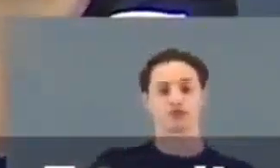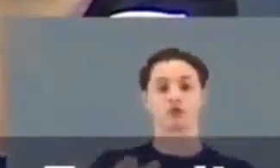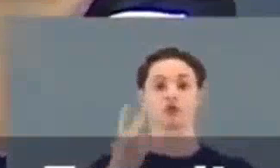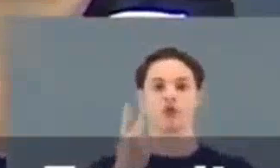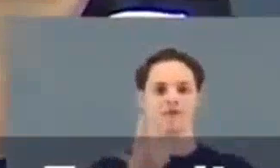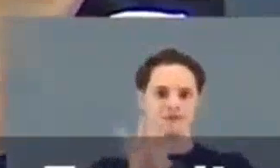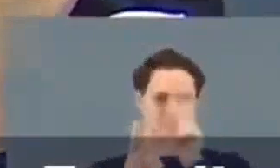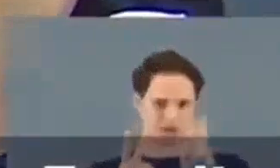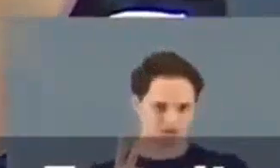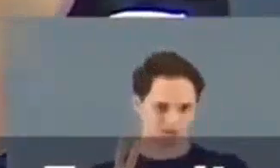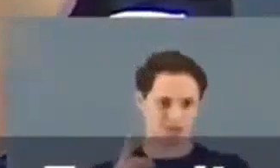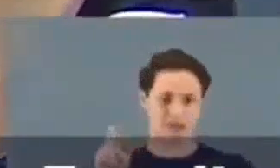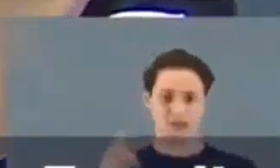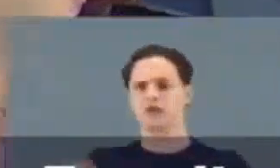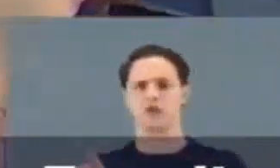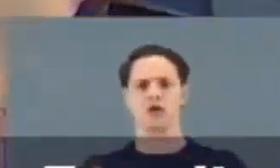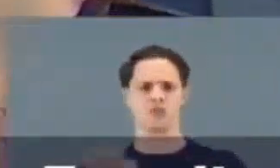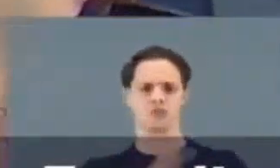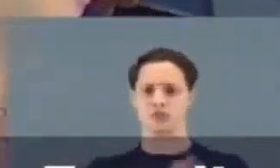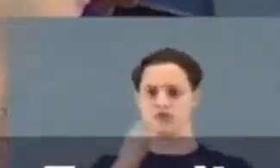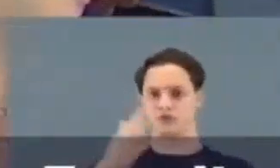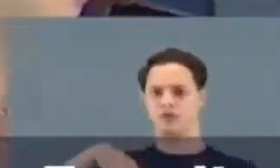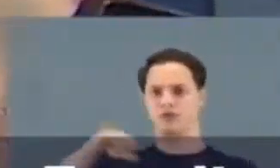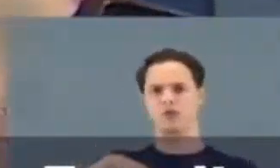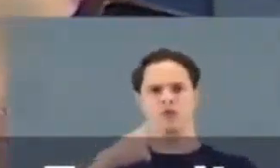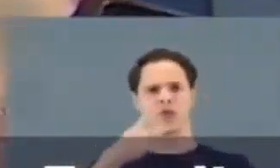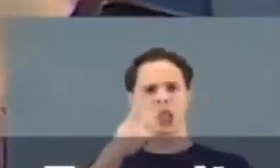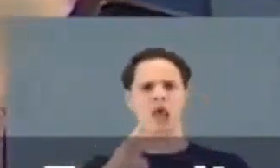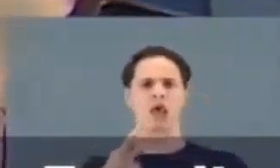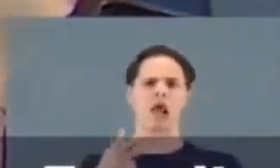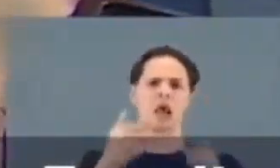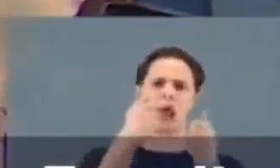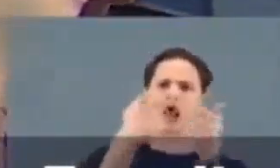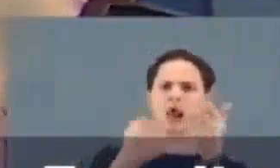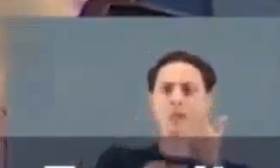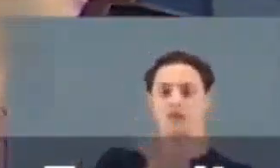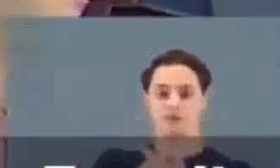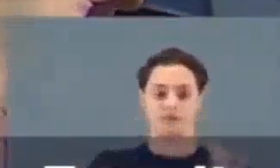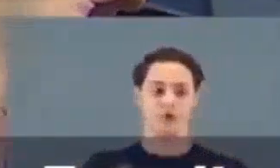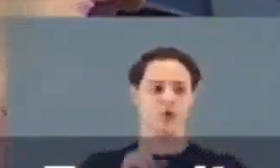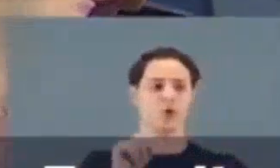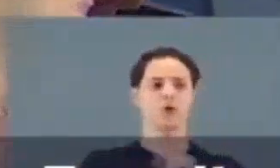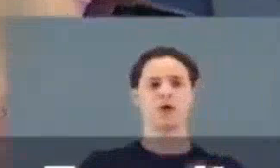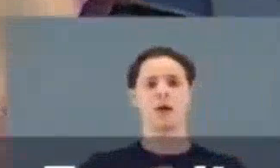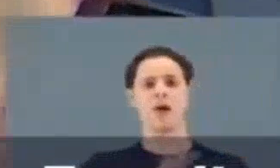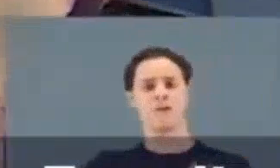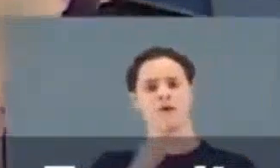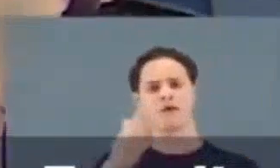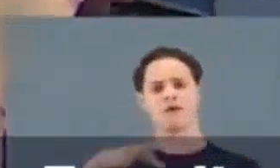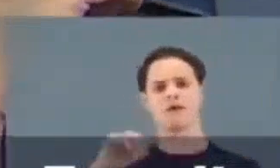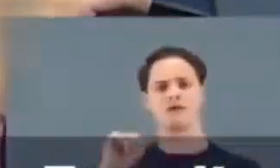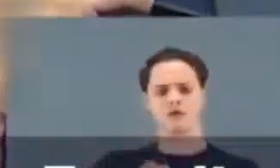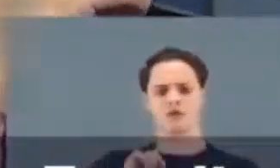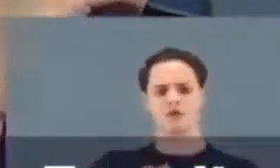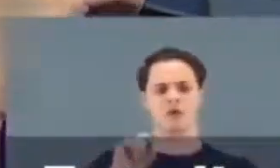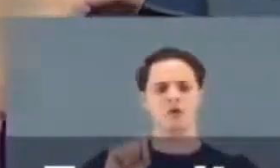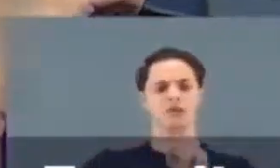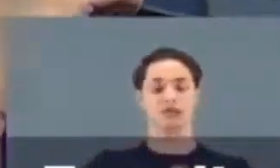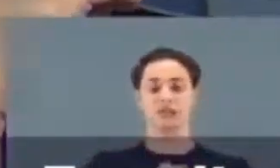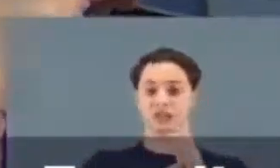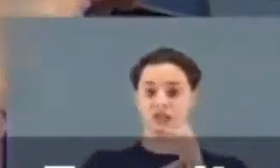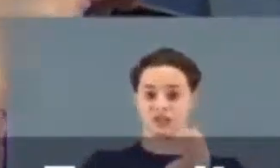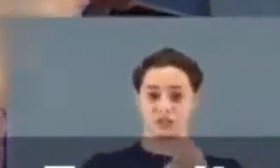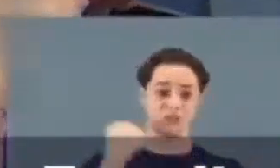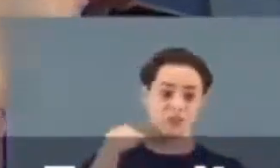vezes. Condenado na justiça. Falou um monte de besteira lá. O que fez a Polícia Federal? Quebrou o sigilo bancário de todos, inclusive